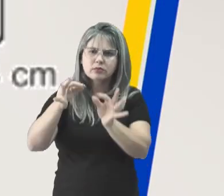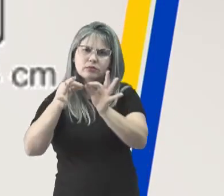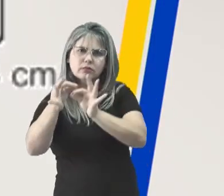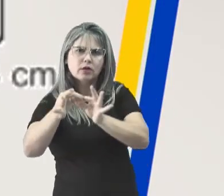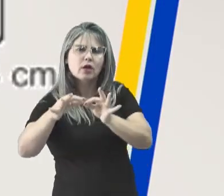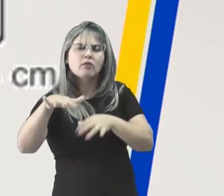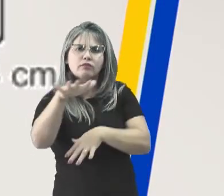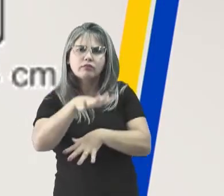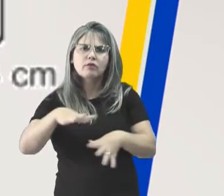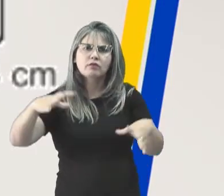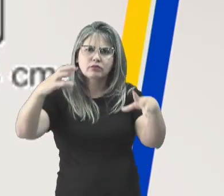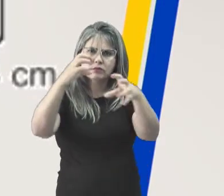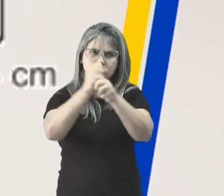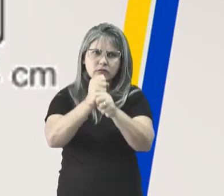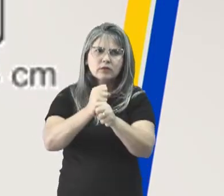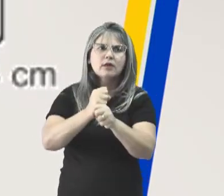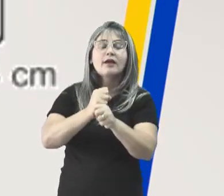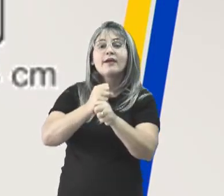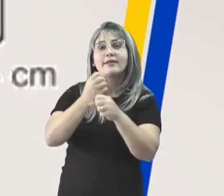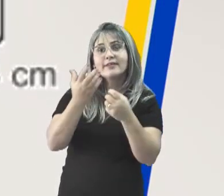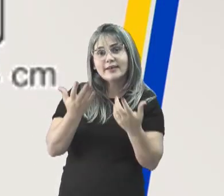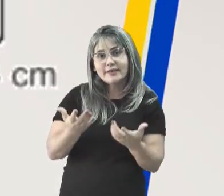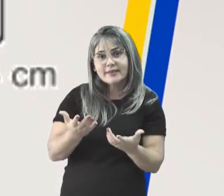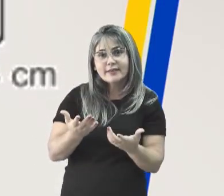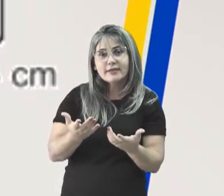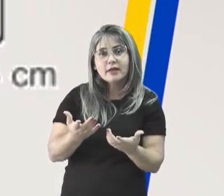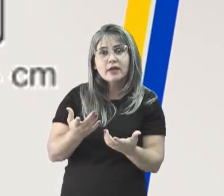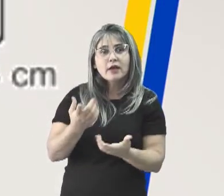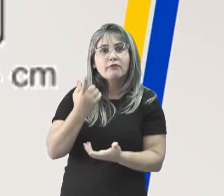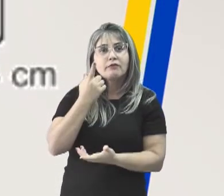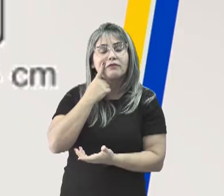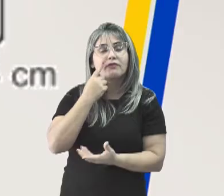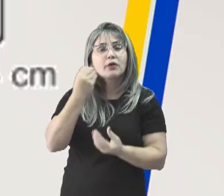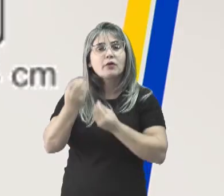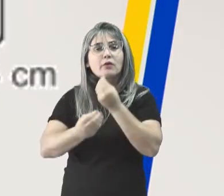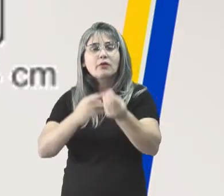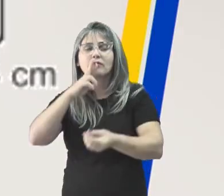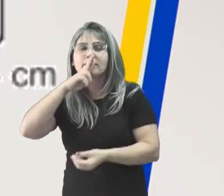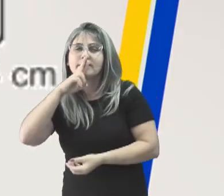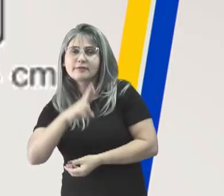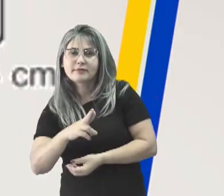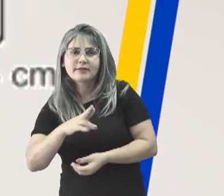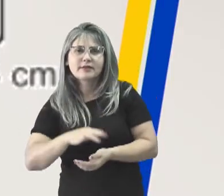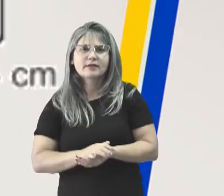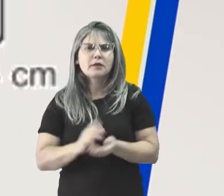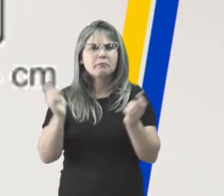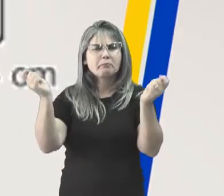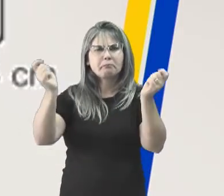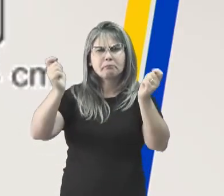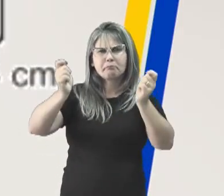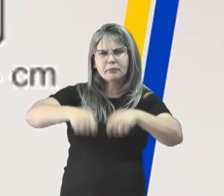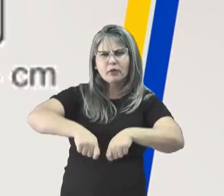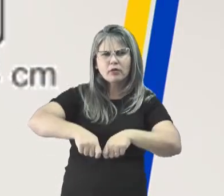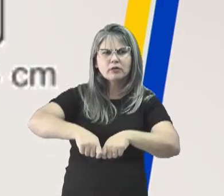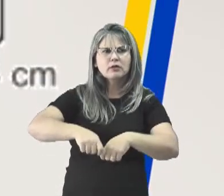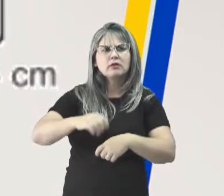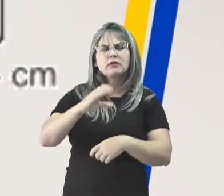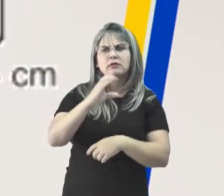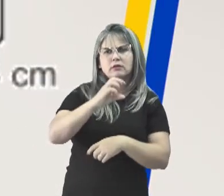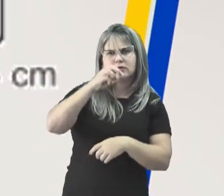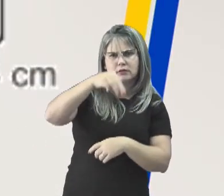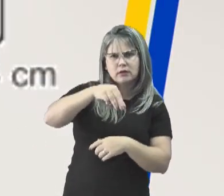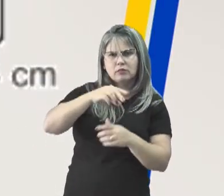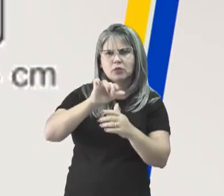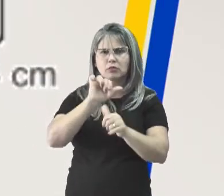cúbicos. E aí você tem duas saídas, uma mais simples e uma não tão simples. Você pode transformar as três medidas para